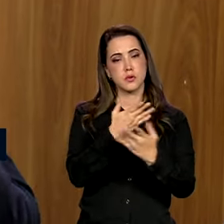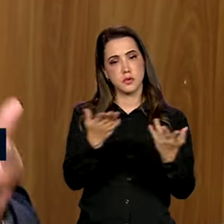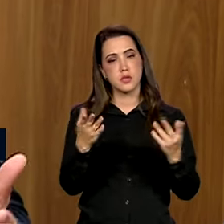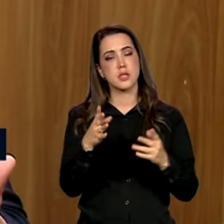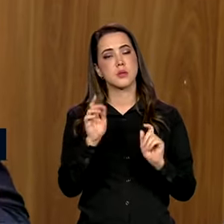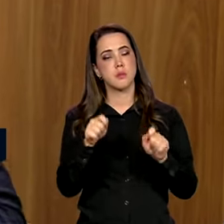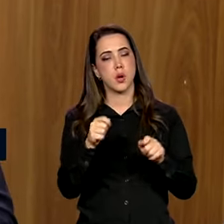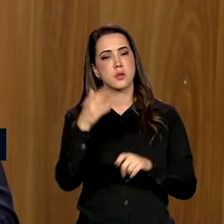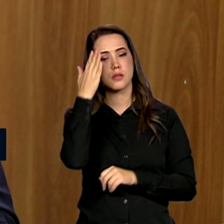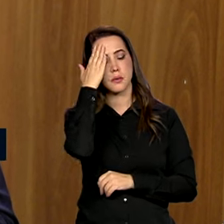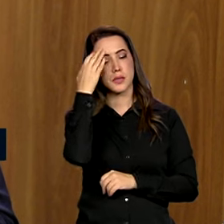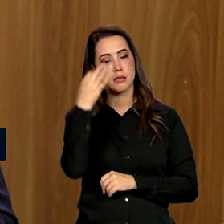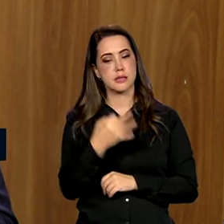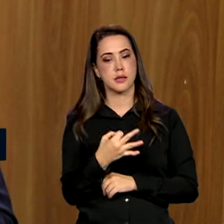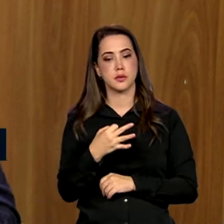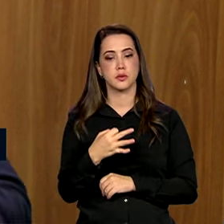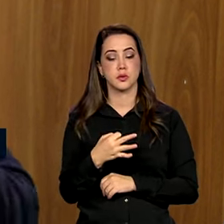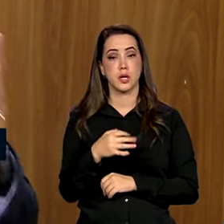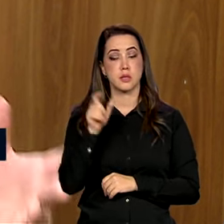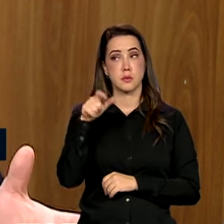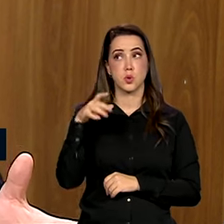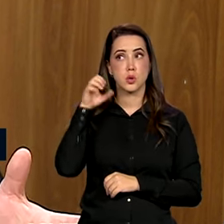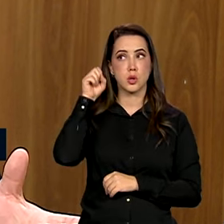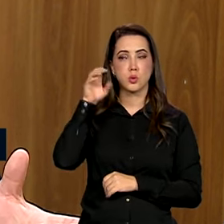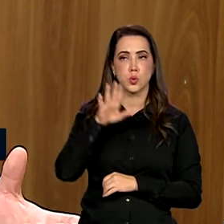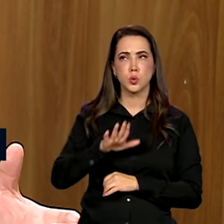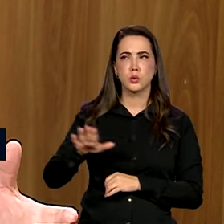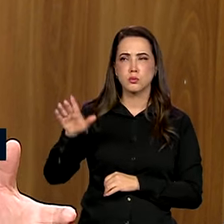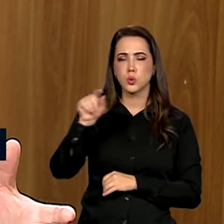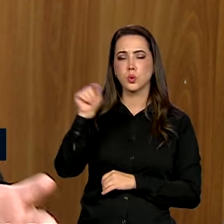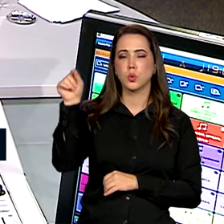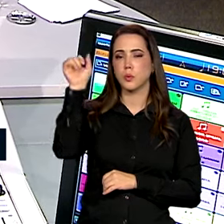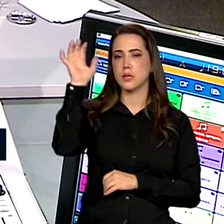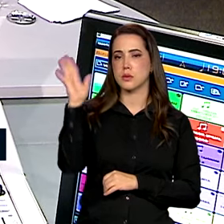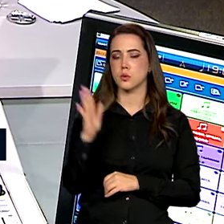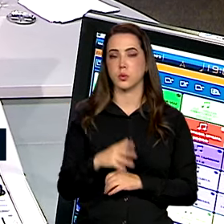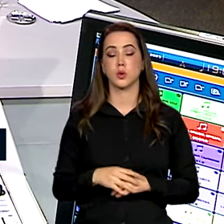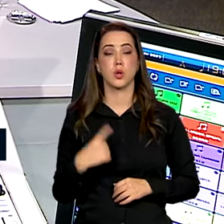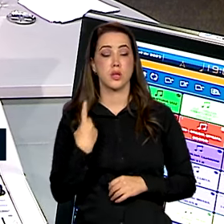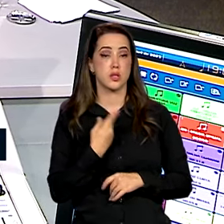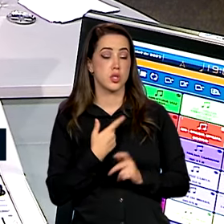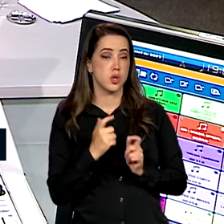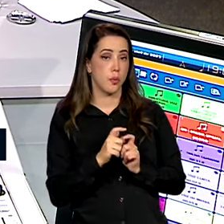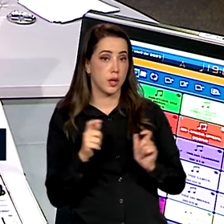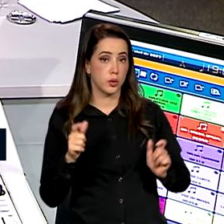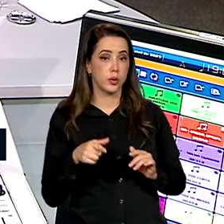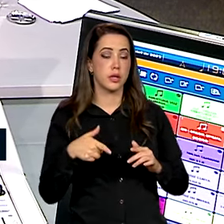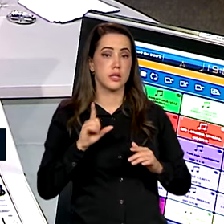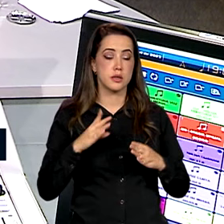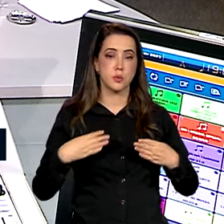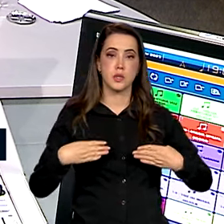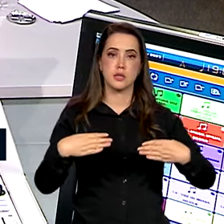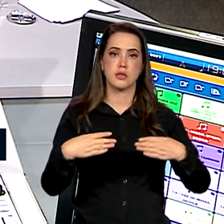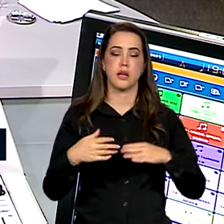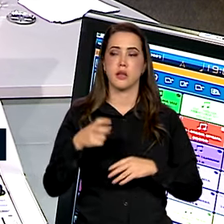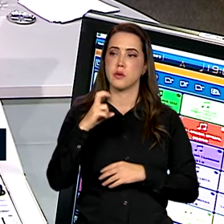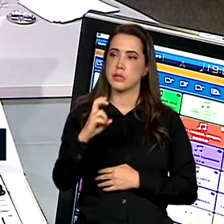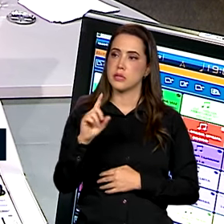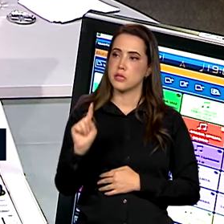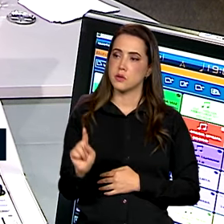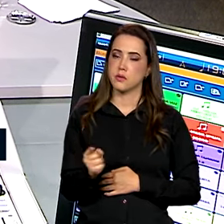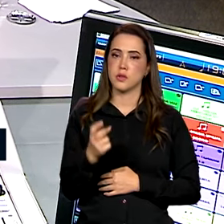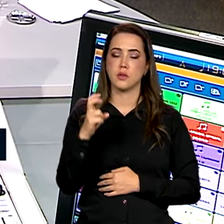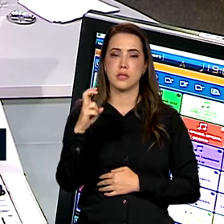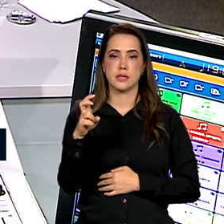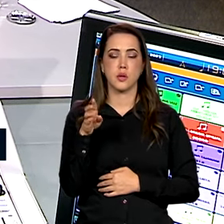no Brasil inteiro nós ampliamos os recursos do Ministério do investimento da ordem de cinco e meio